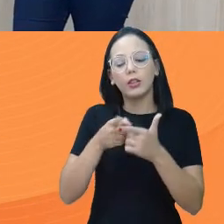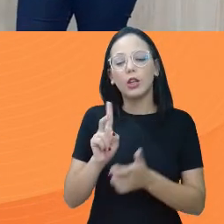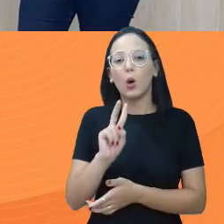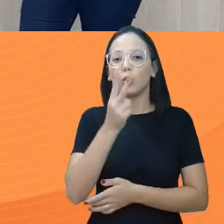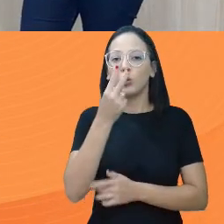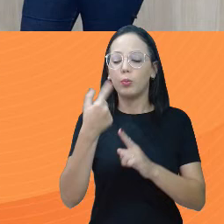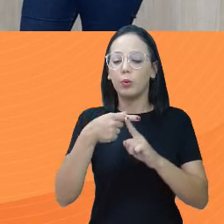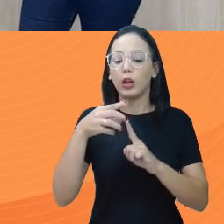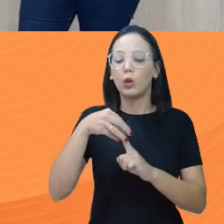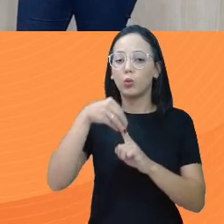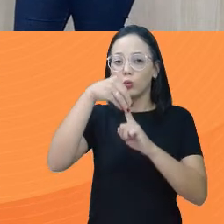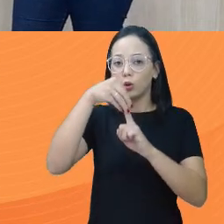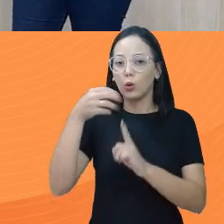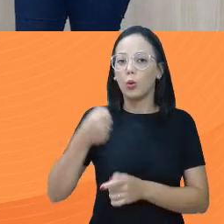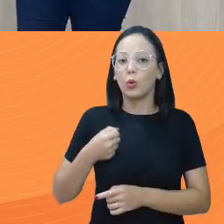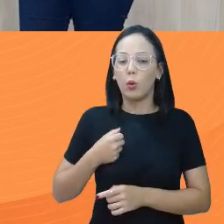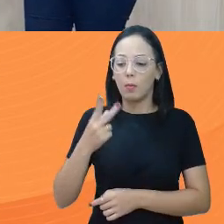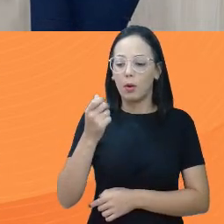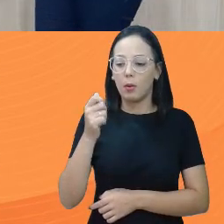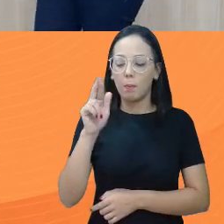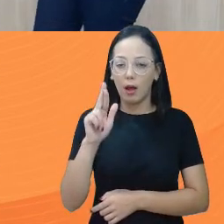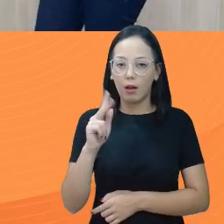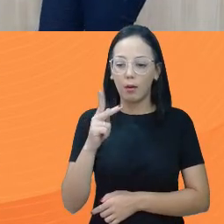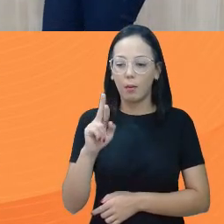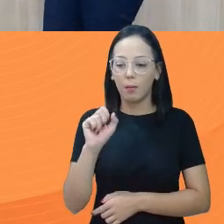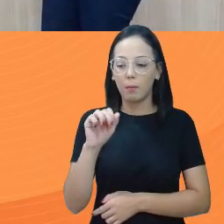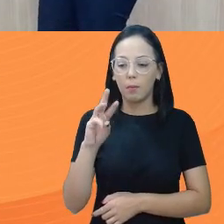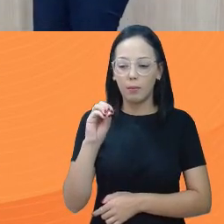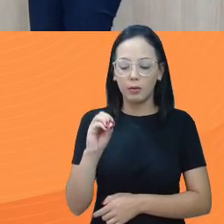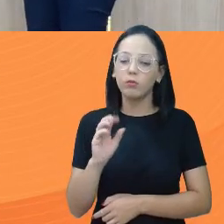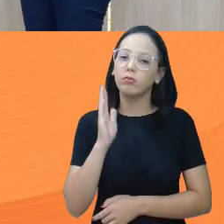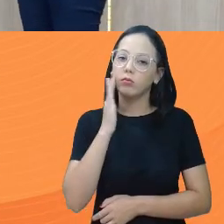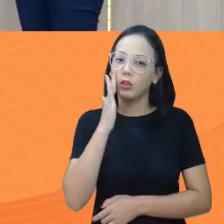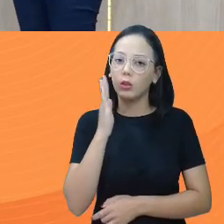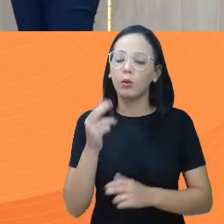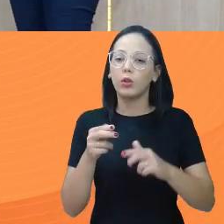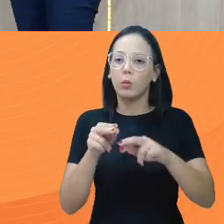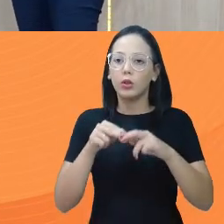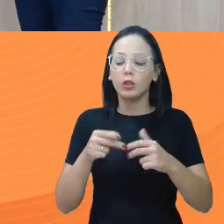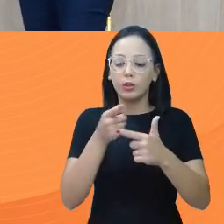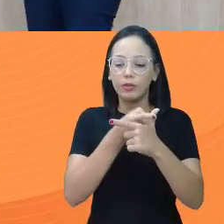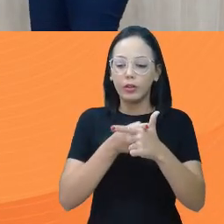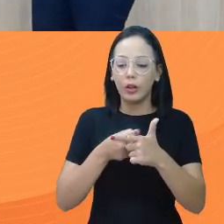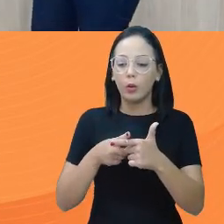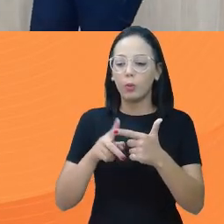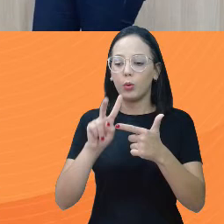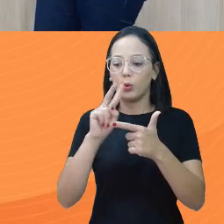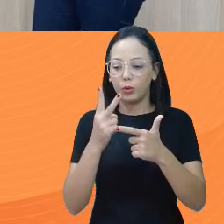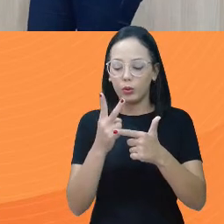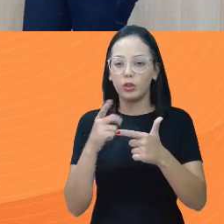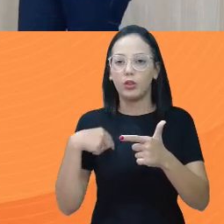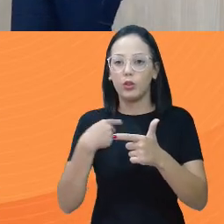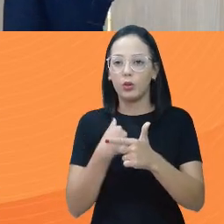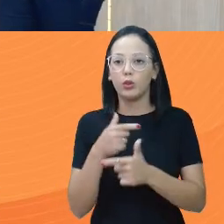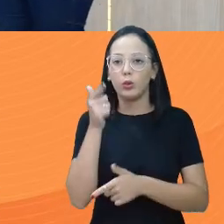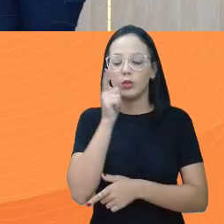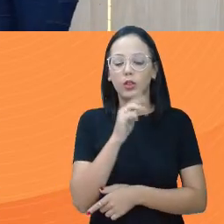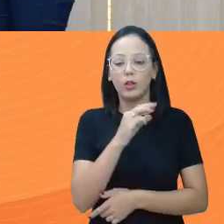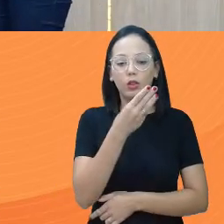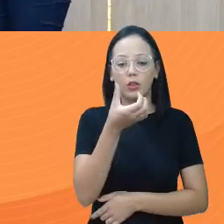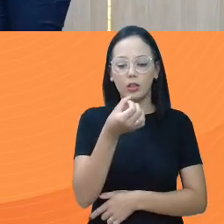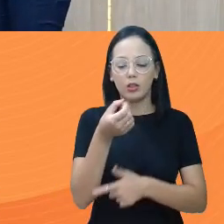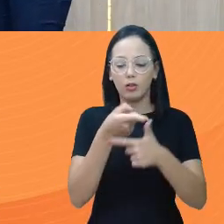é o único número primo que é par, lembra disso, tá? Então, a gente vai colocar aí, dividindo por 2, a gente conseguiu dividir o